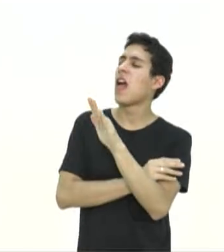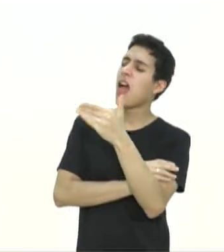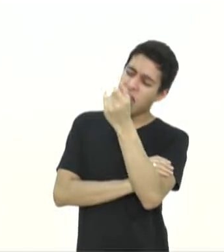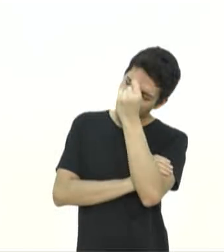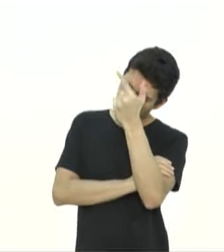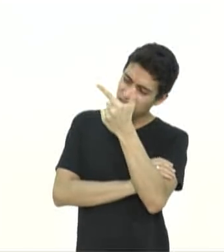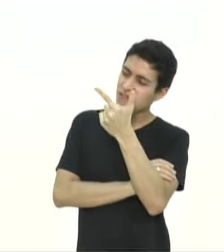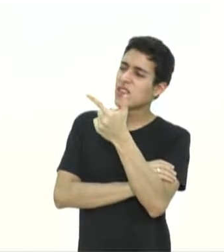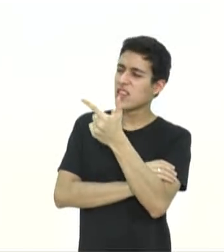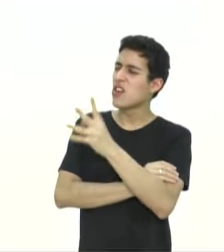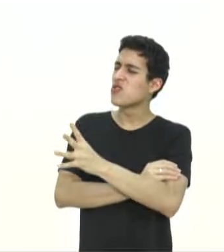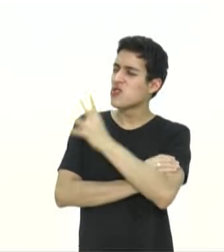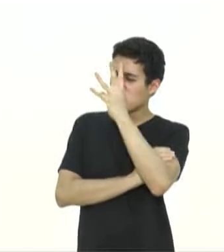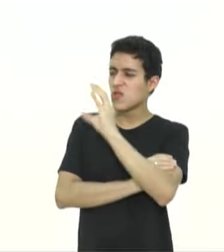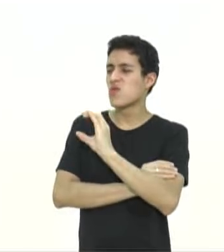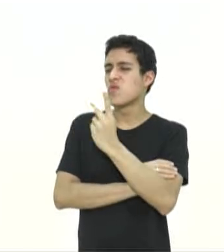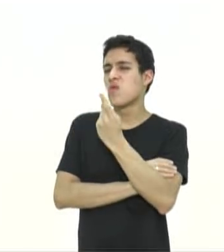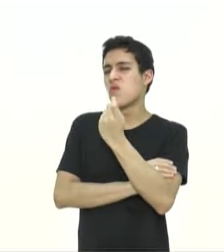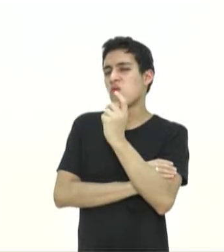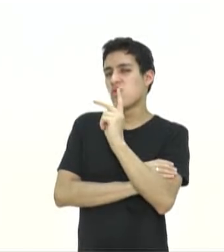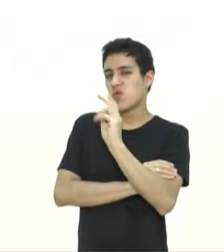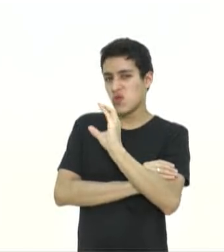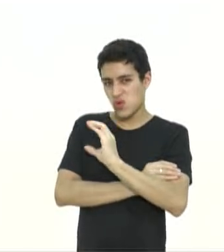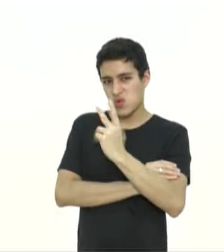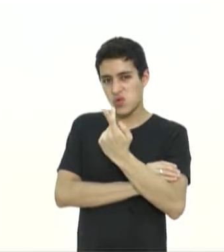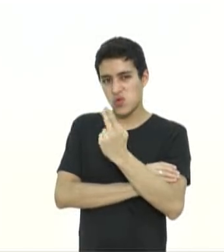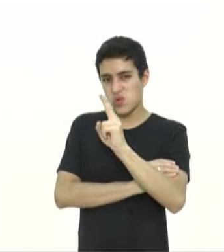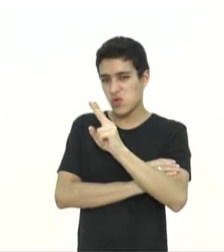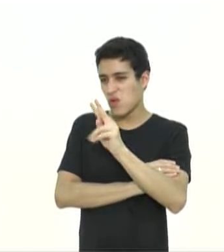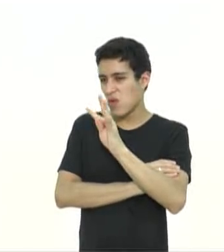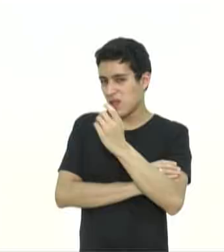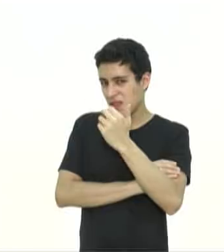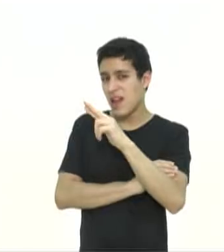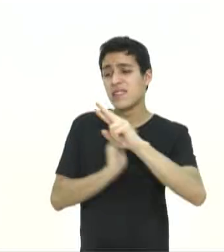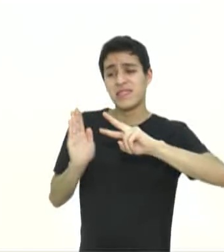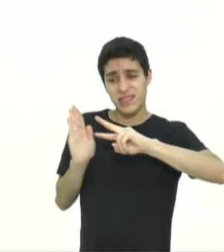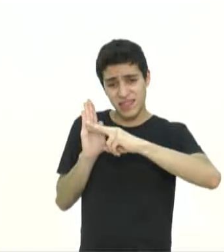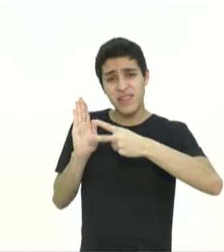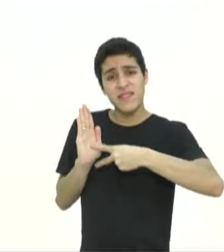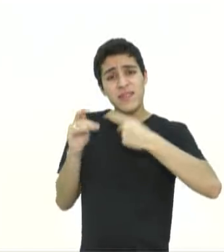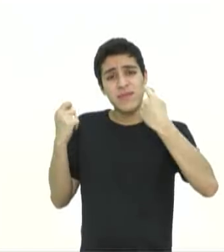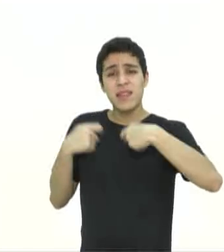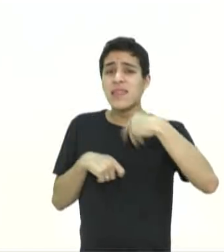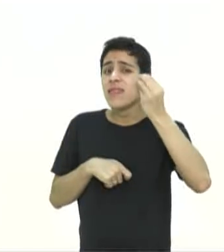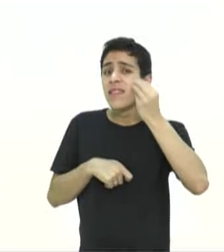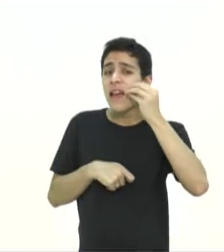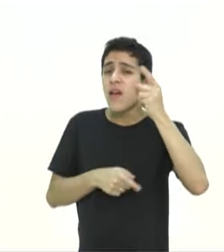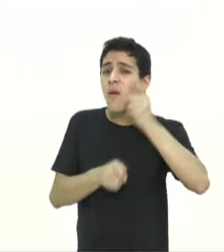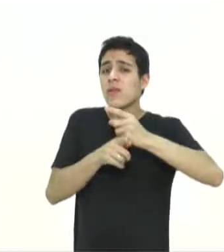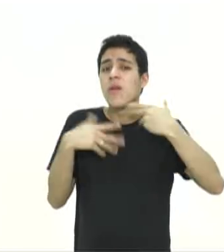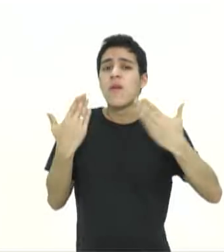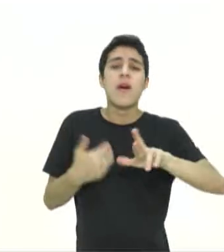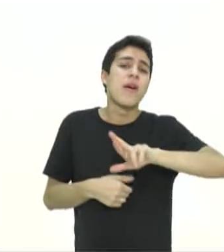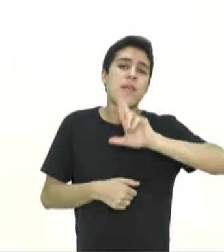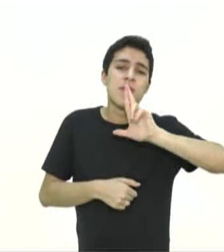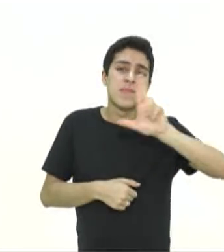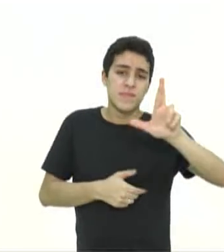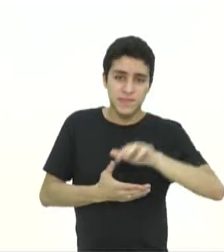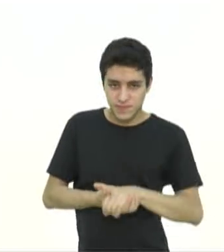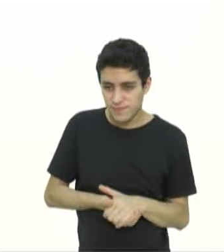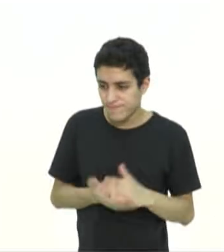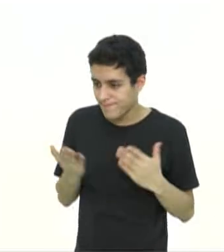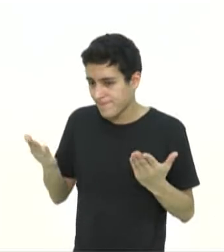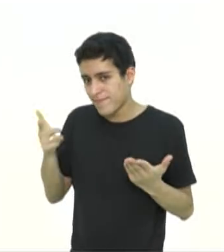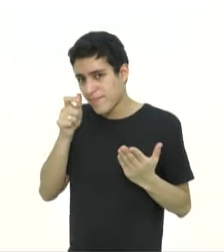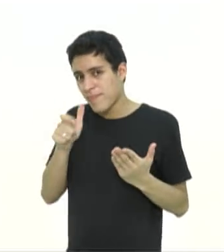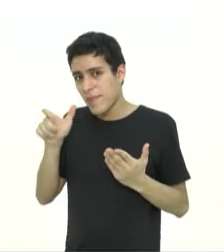e diz chuta, nós já sabemos o que deve ser feito, que é tentar adivinhar a resposta. Portanto, nós esperávamos que a